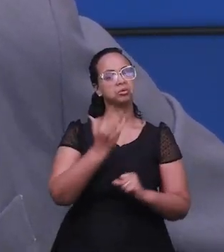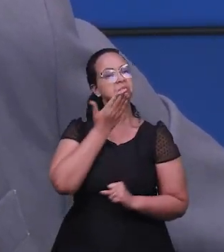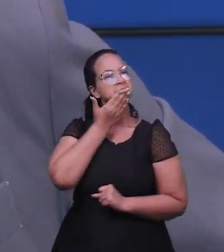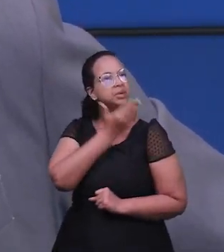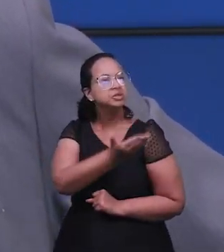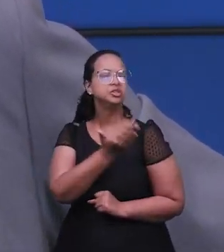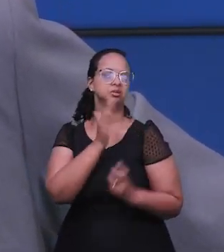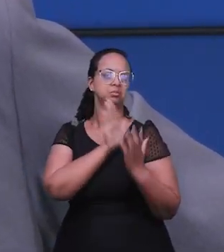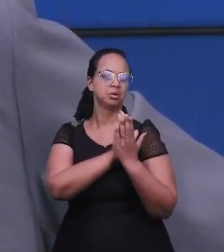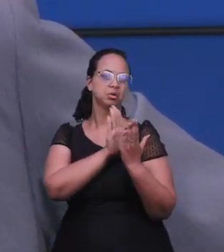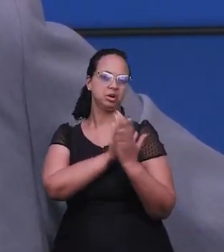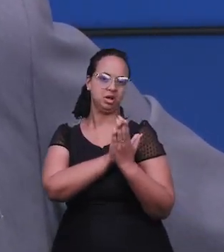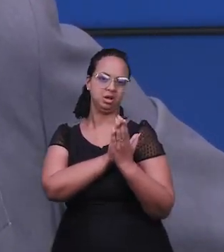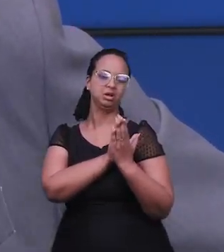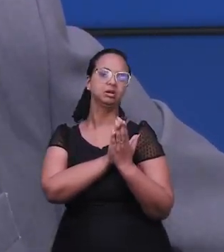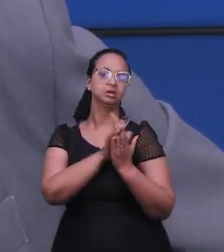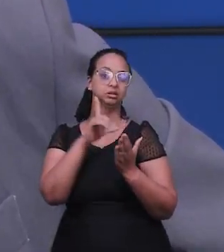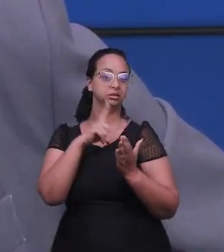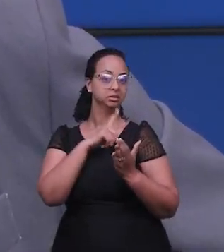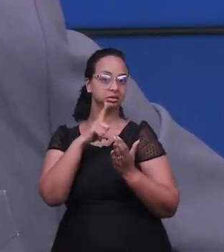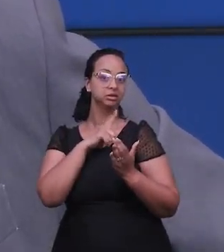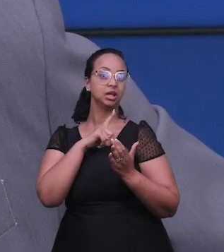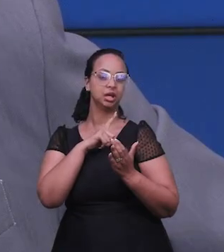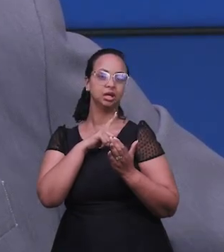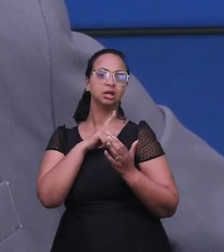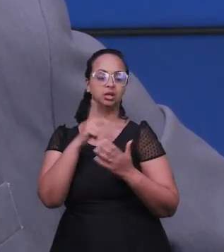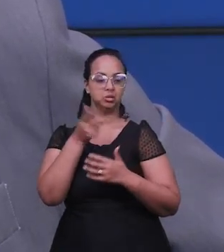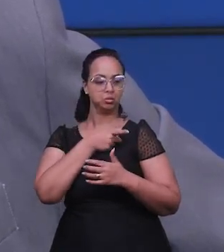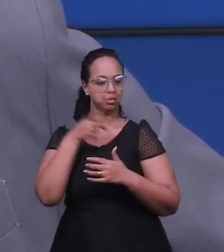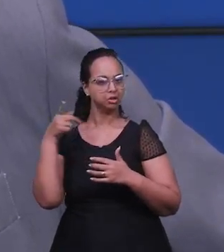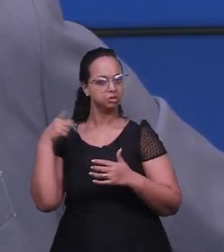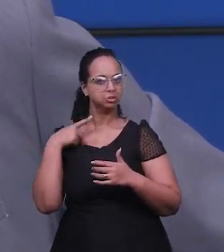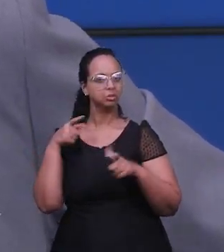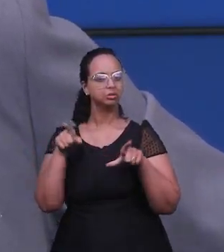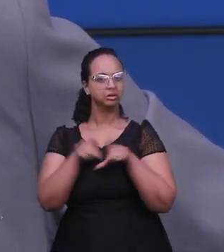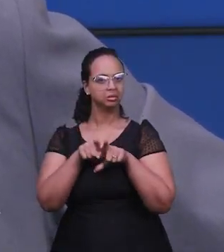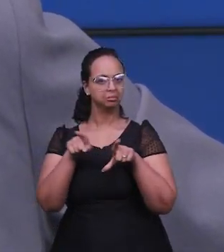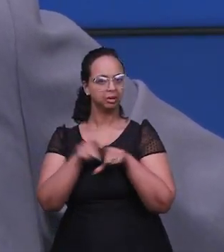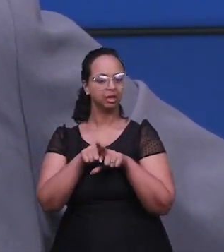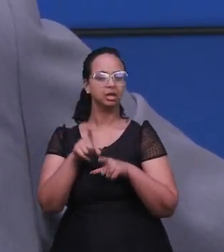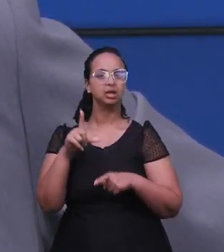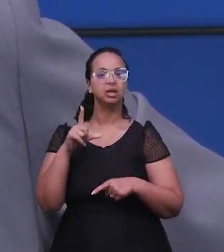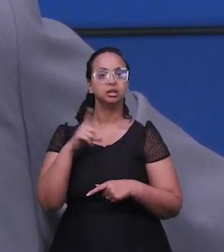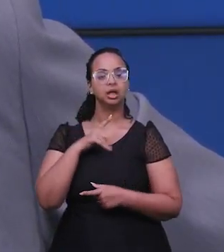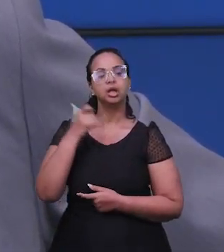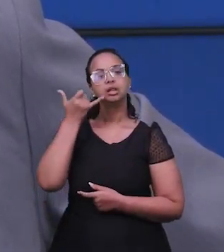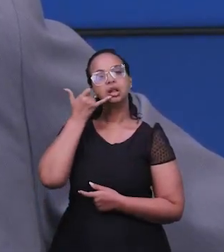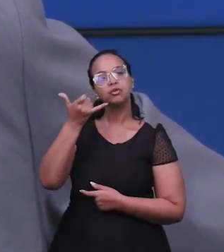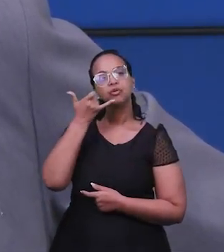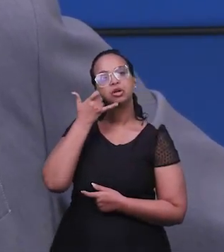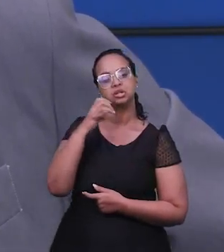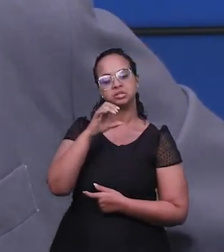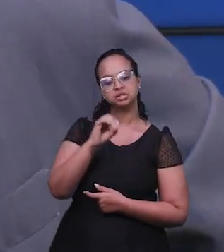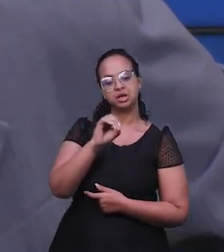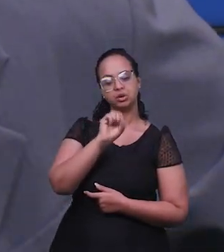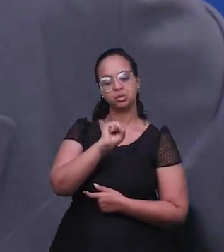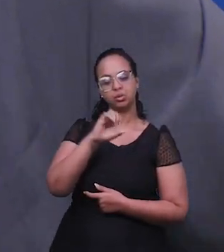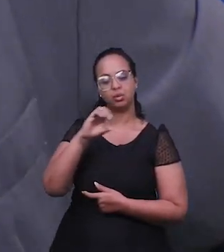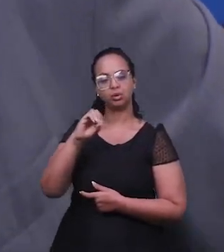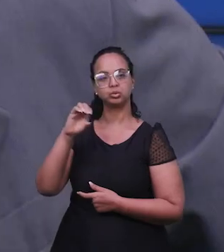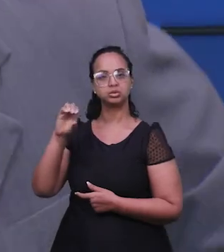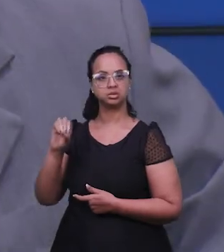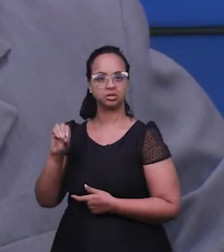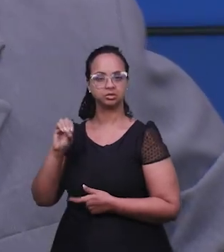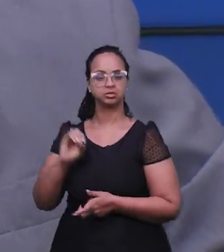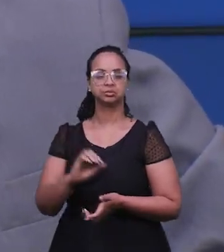igreja vai estar orando toda semana, vai ter o acompanhamento ali do pastor local e também do 0800. Continuando